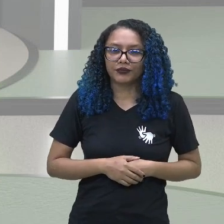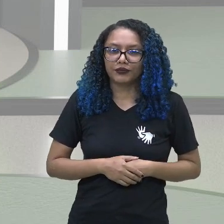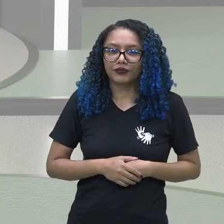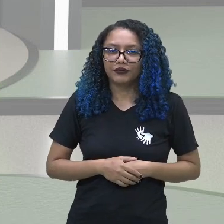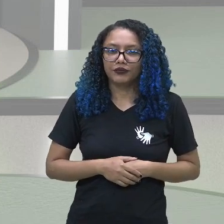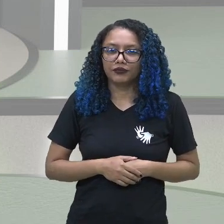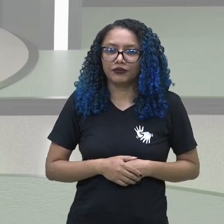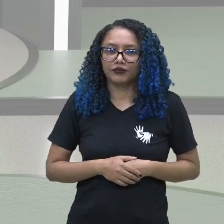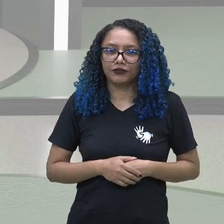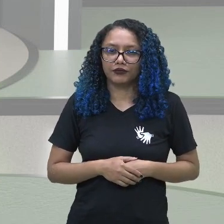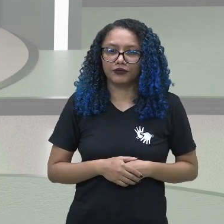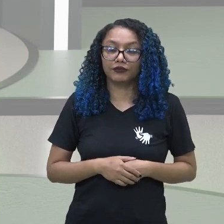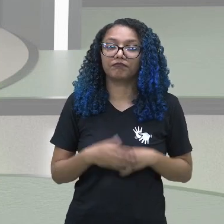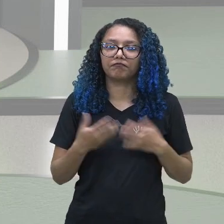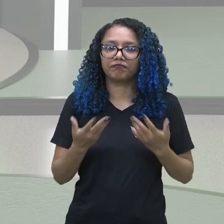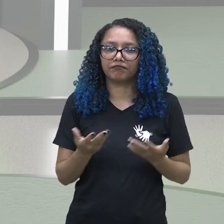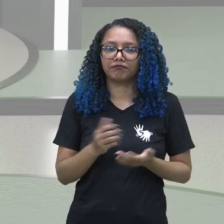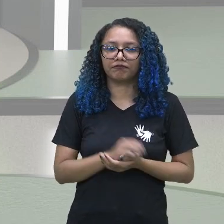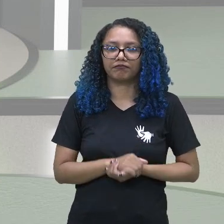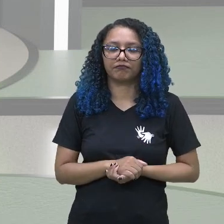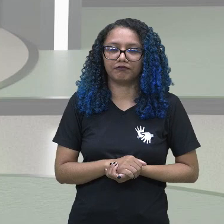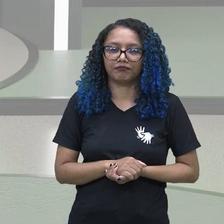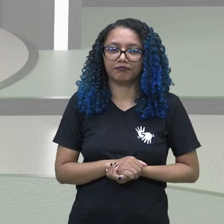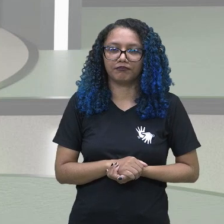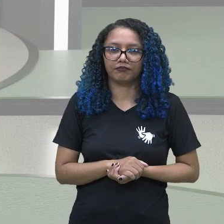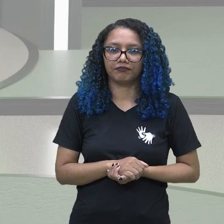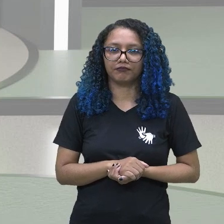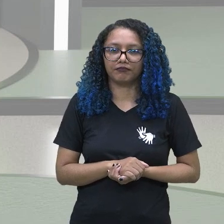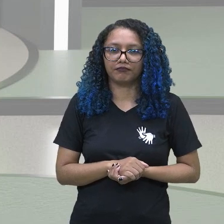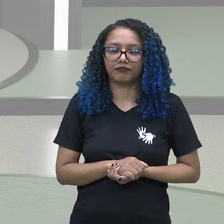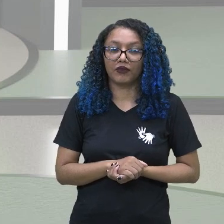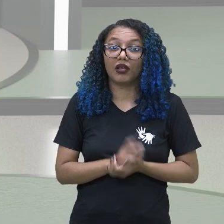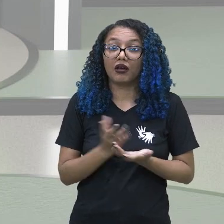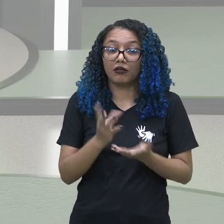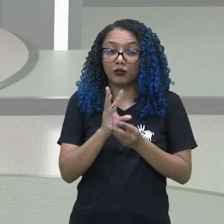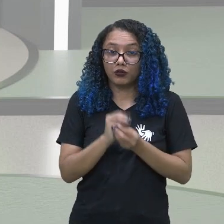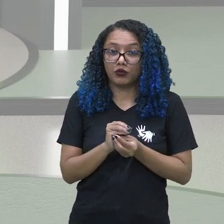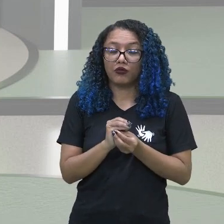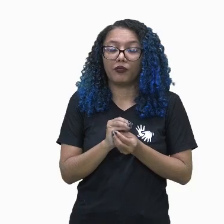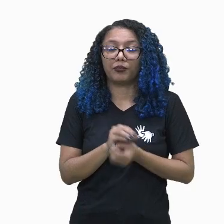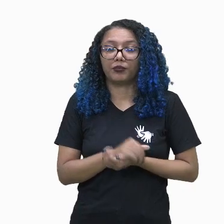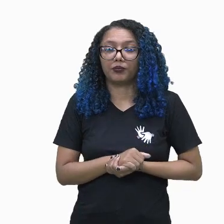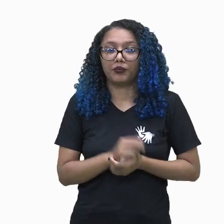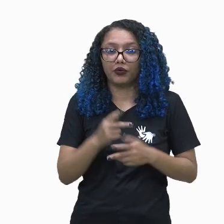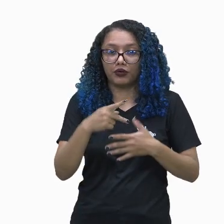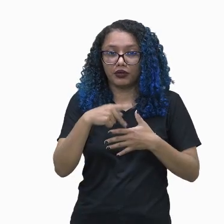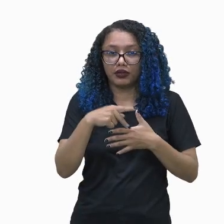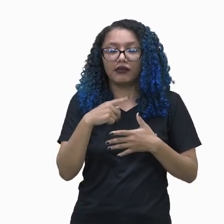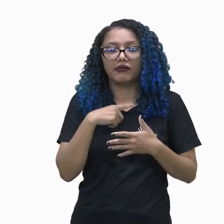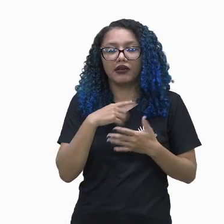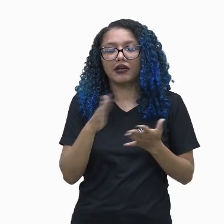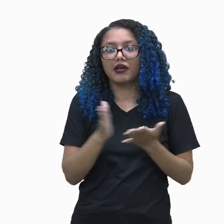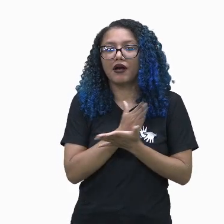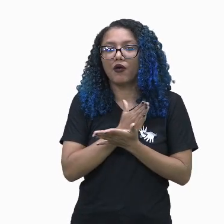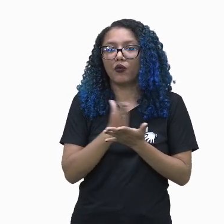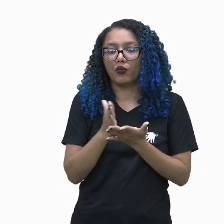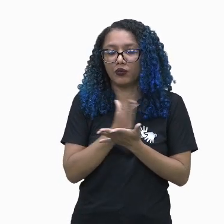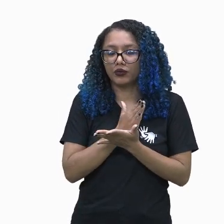Gente, para finalizar as proteínas, eu trago para vocês aí algumas funções importantíssimas,